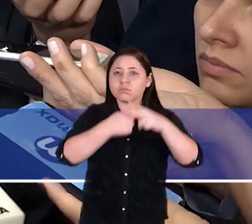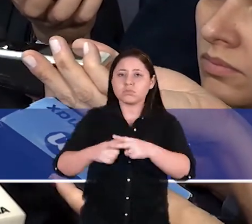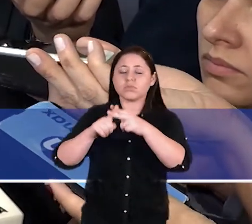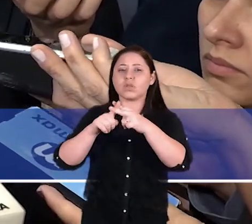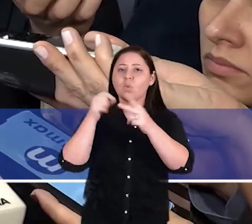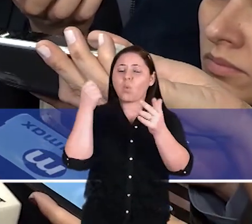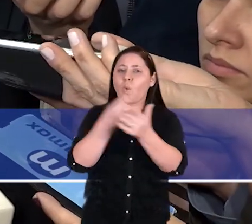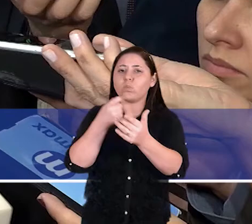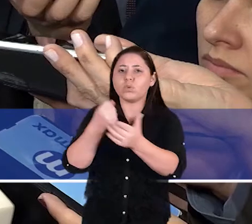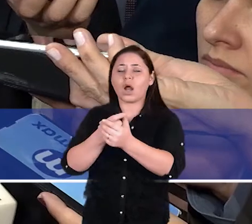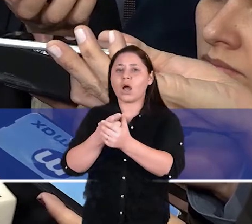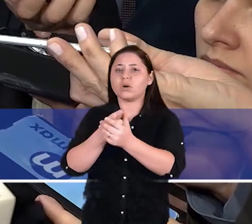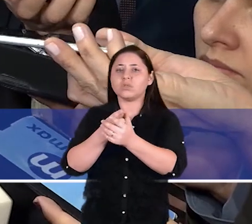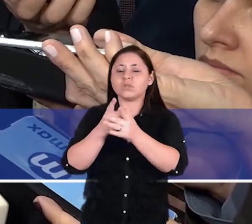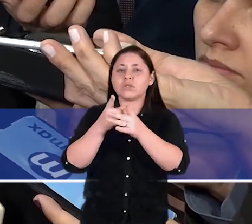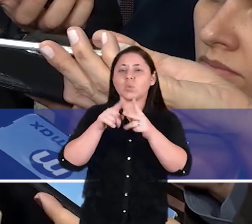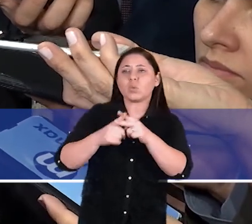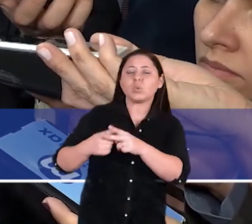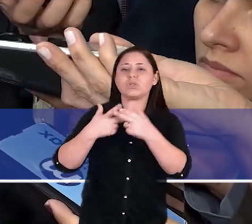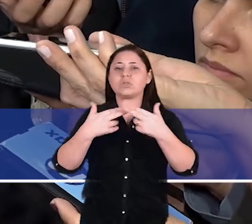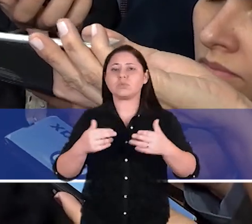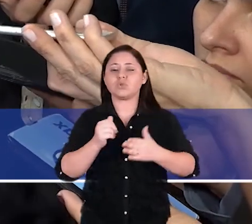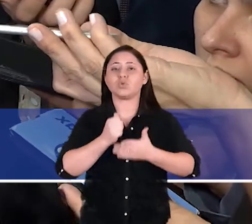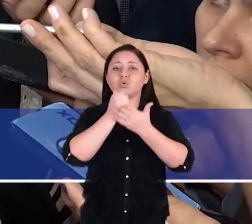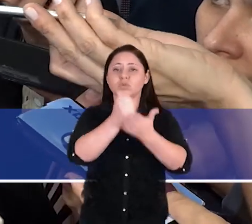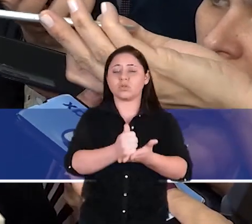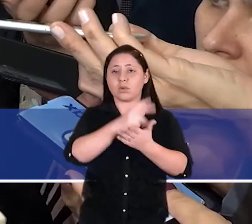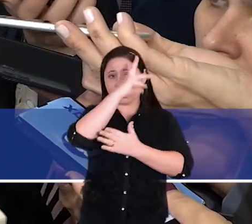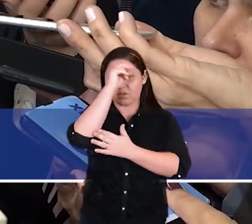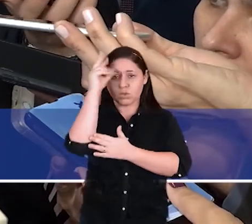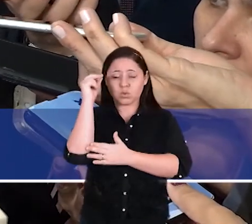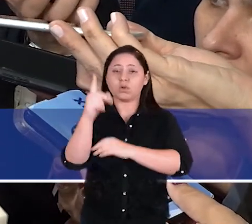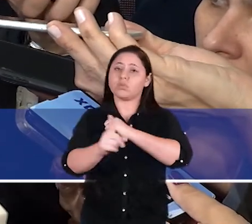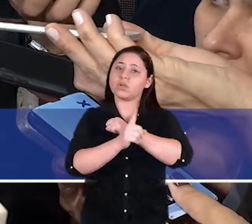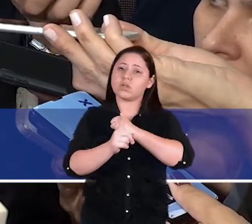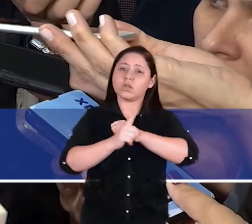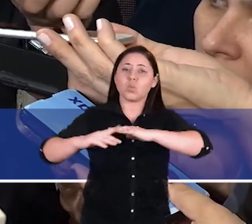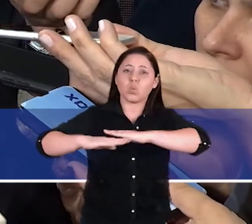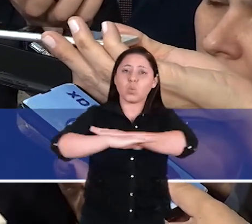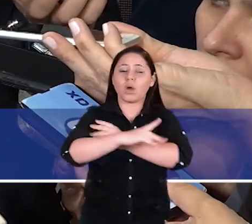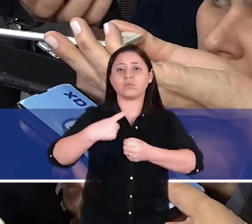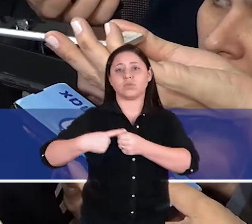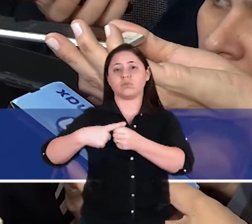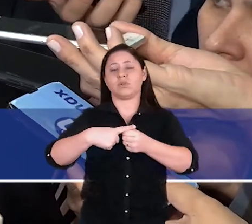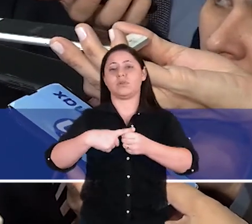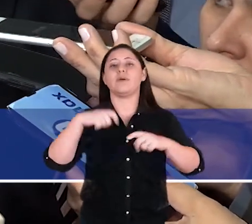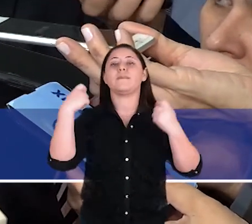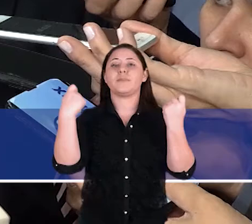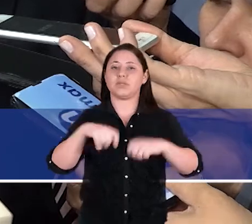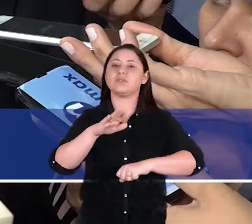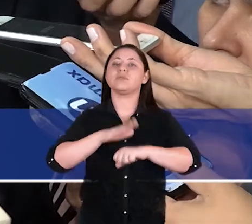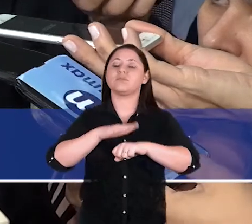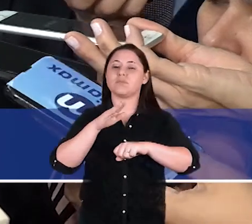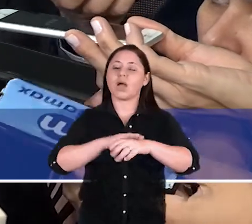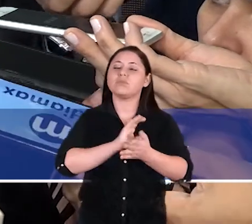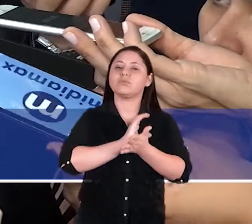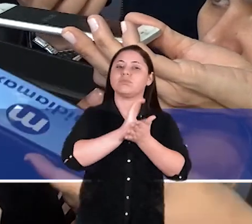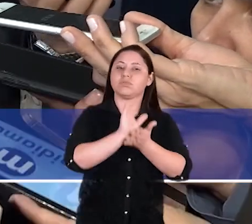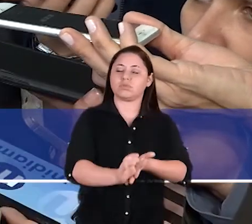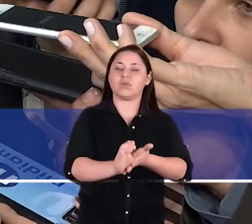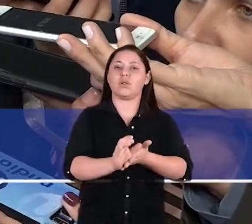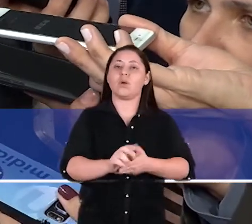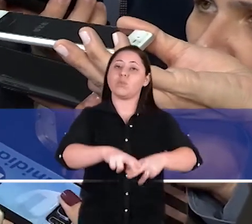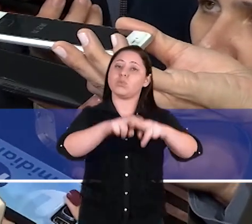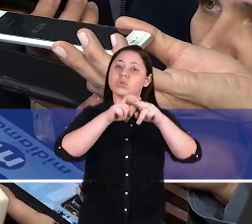a manutenção e comprar equipamentos para ajudar as prefeituras do Mato Grosso do Sul a poder atender as estradas municipais.